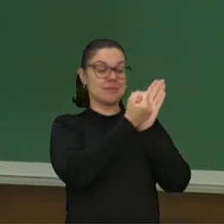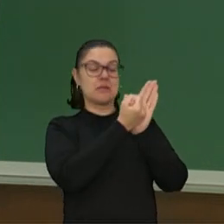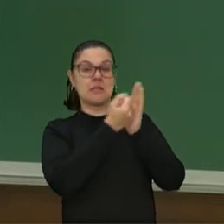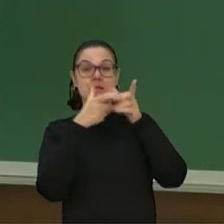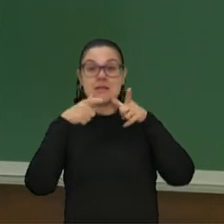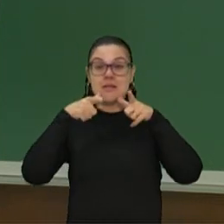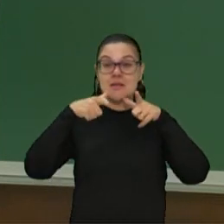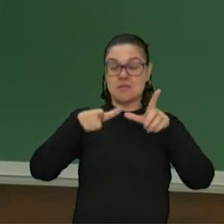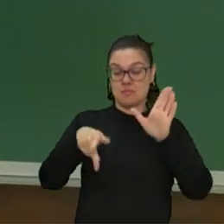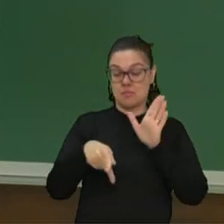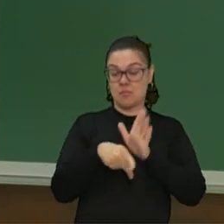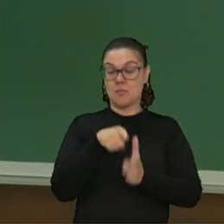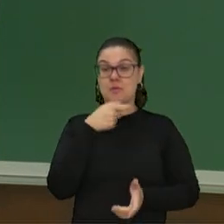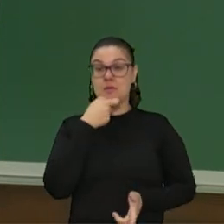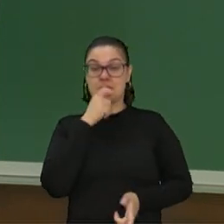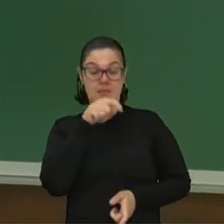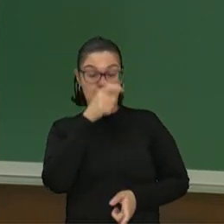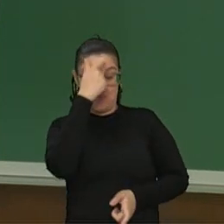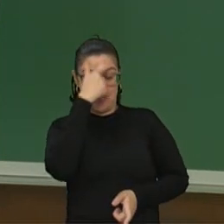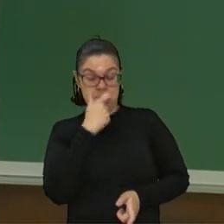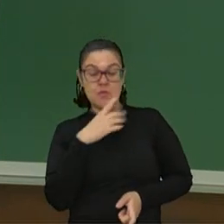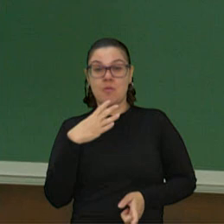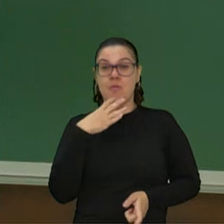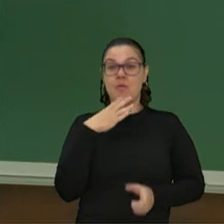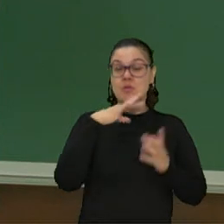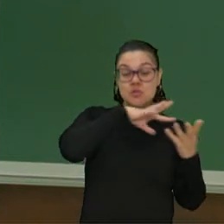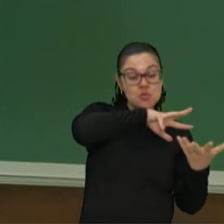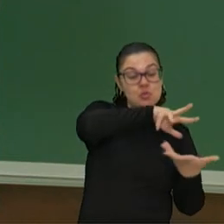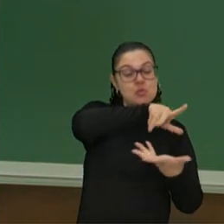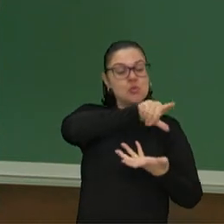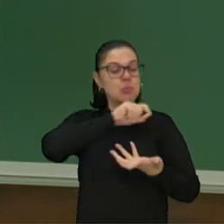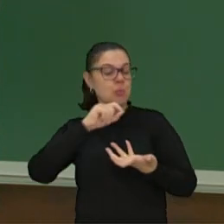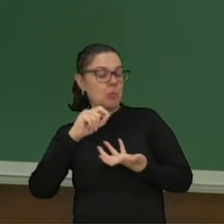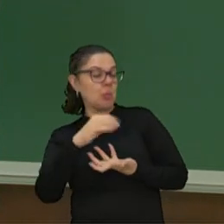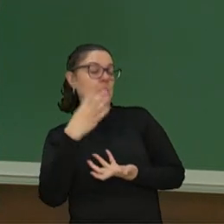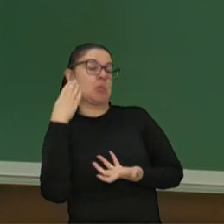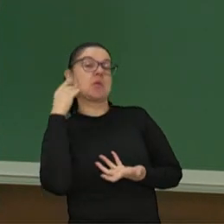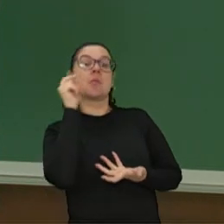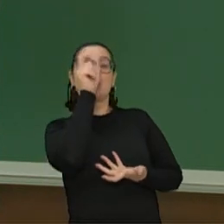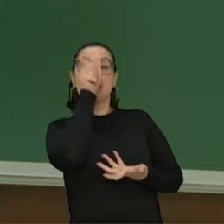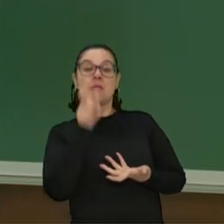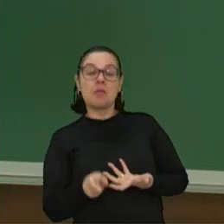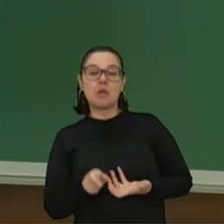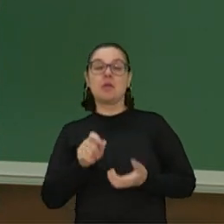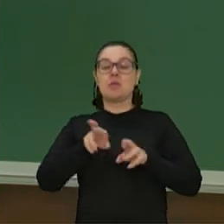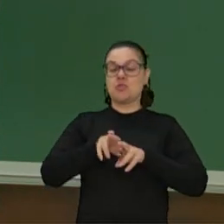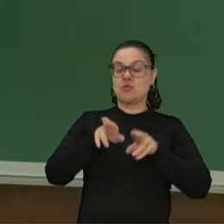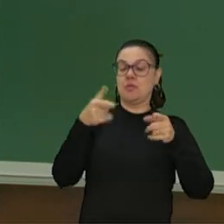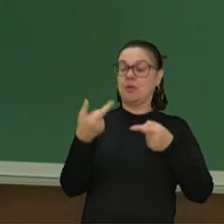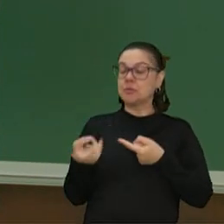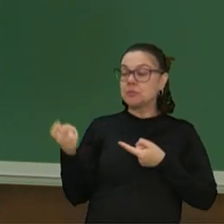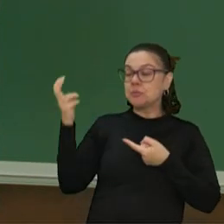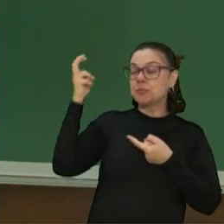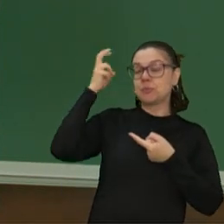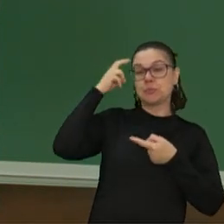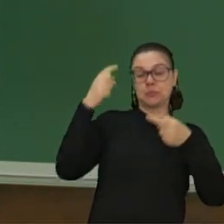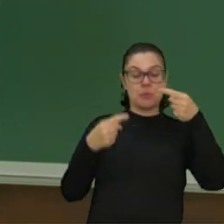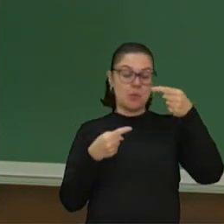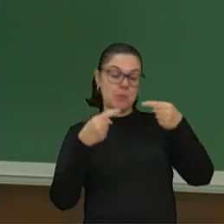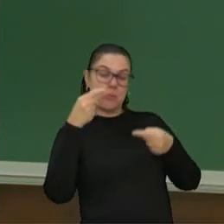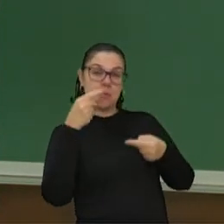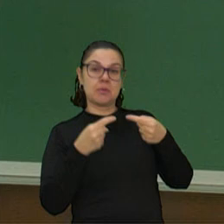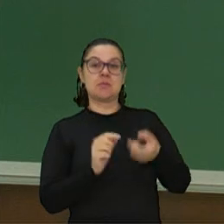língua inglesa. São pessoas conhecidas mundialmente, que fizeram a diferença na área da cultura, na área